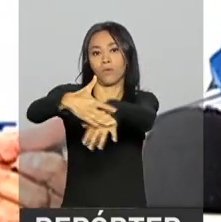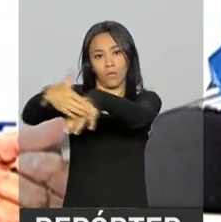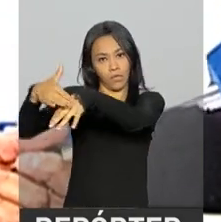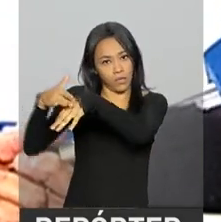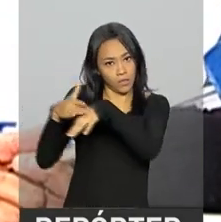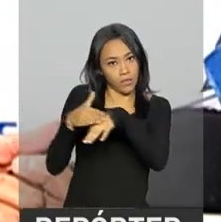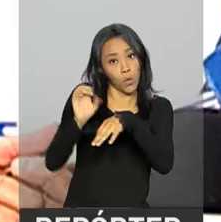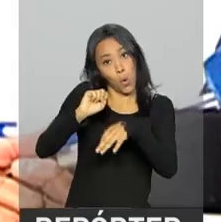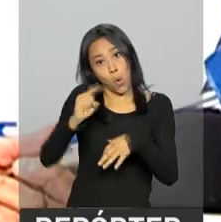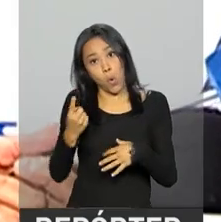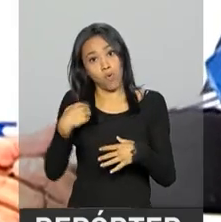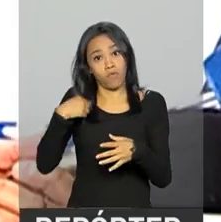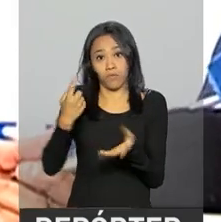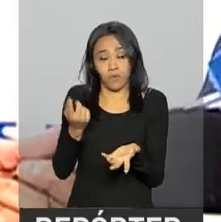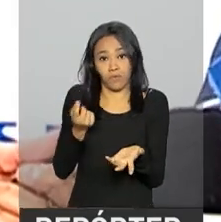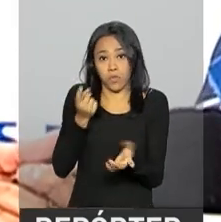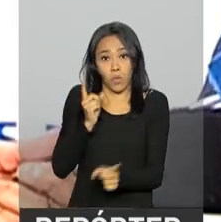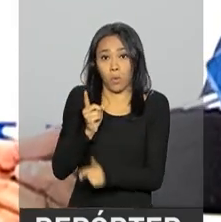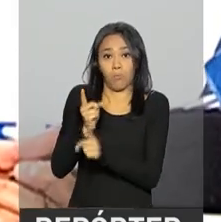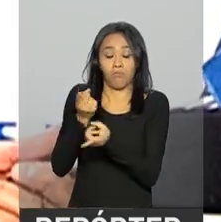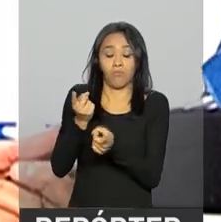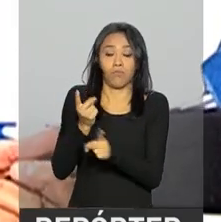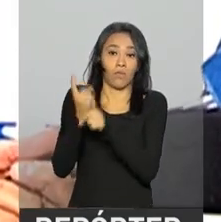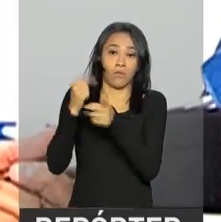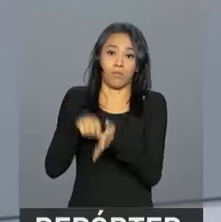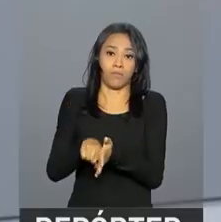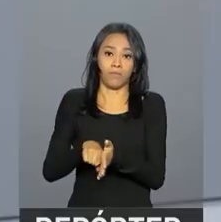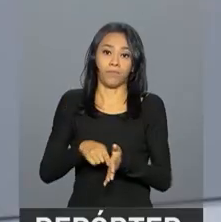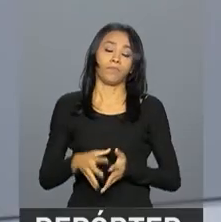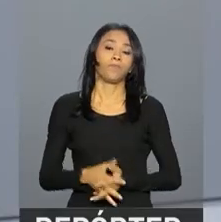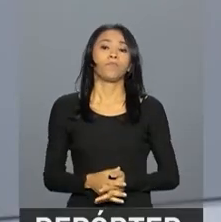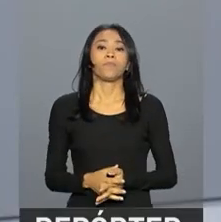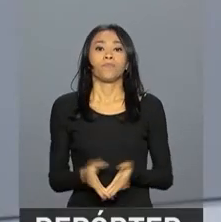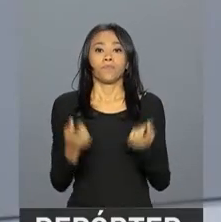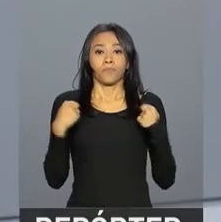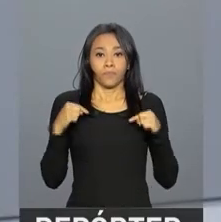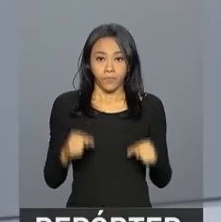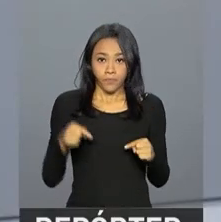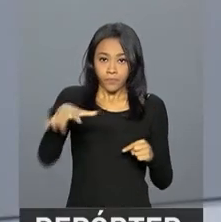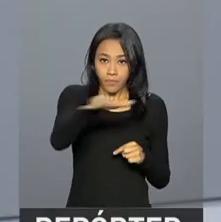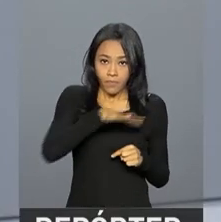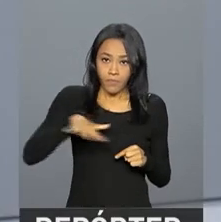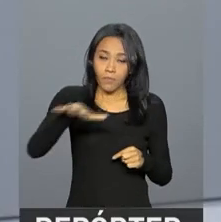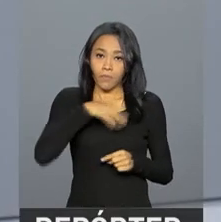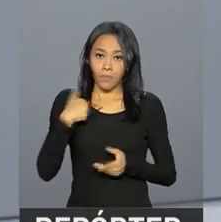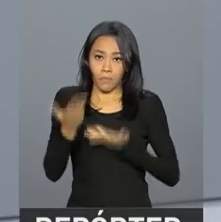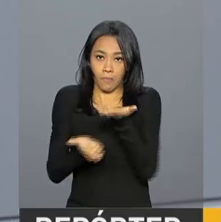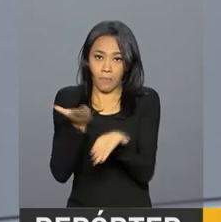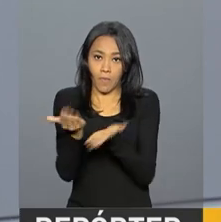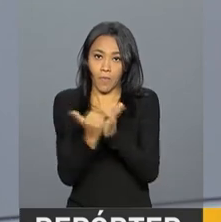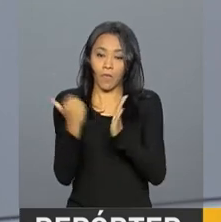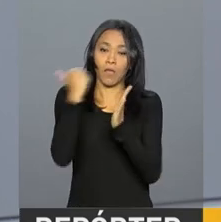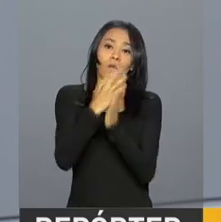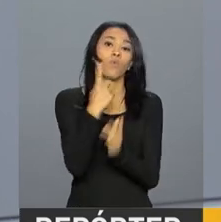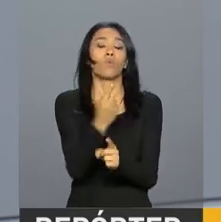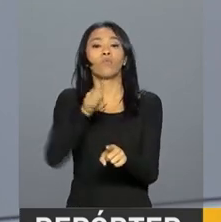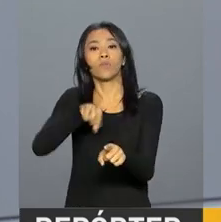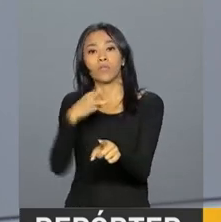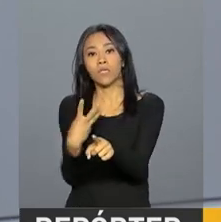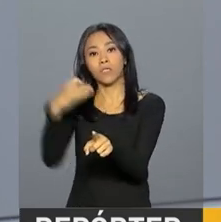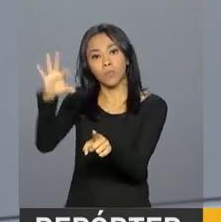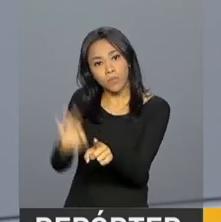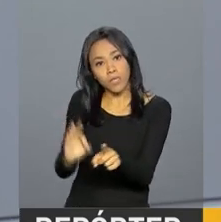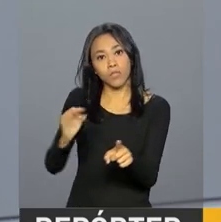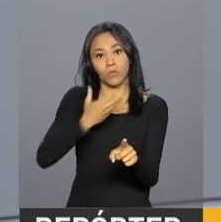fortuito da pesquisa que foi realizada lá em Minas. O setor de serviços cresceu 1,3% em dezembro